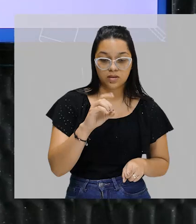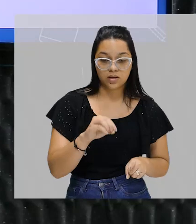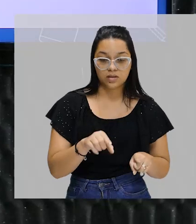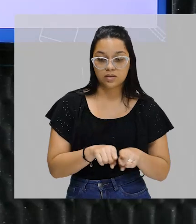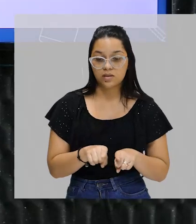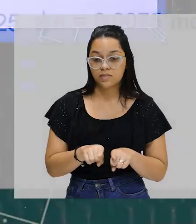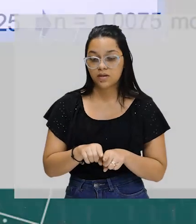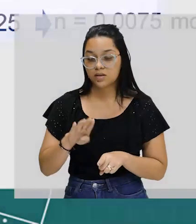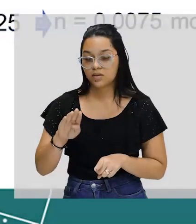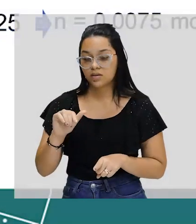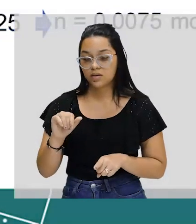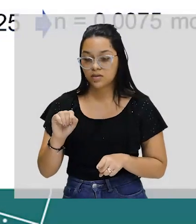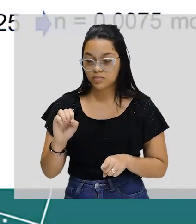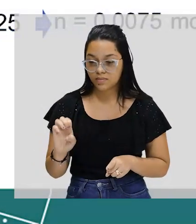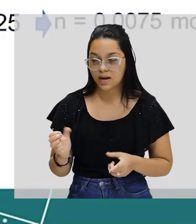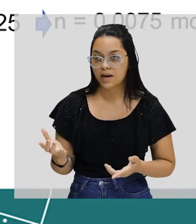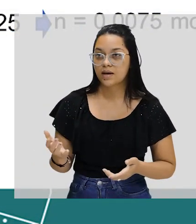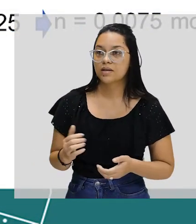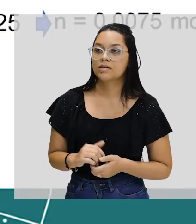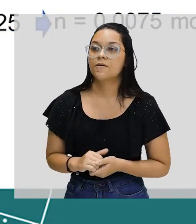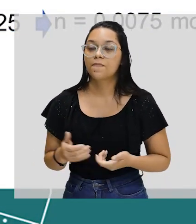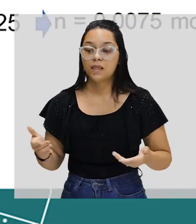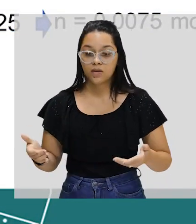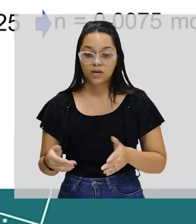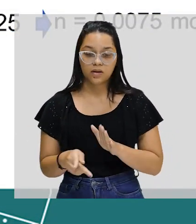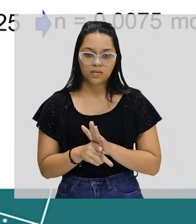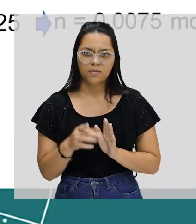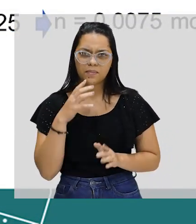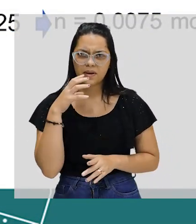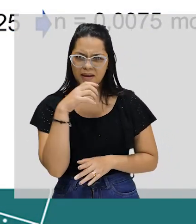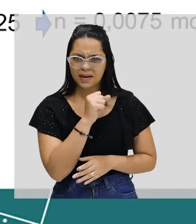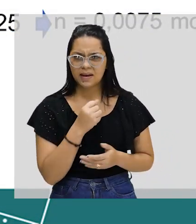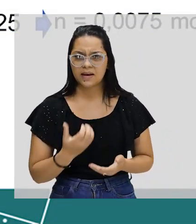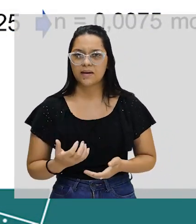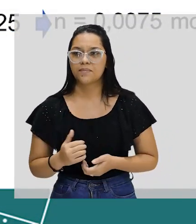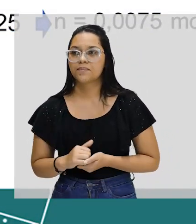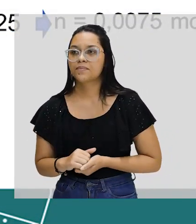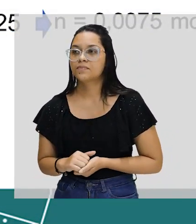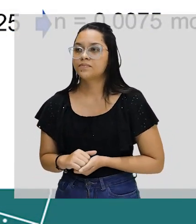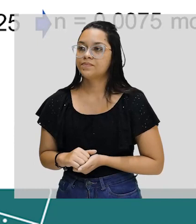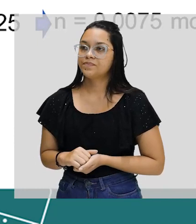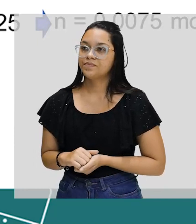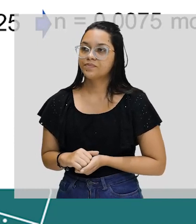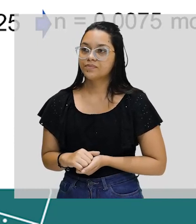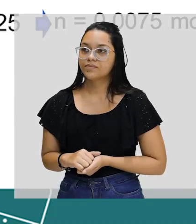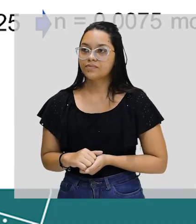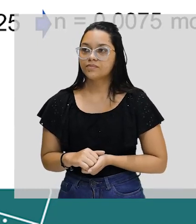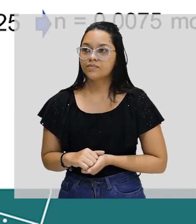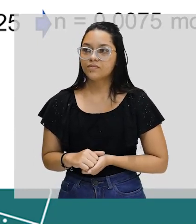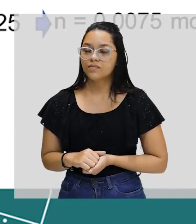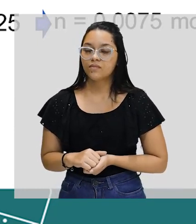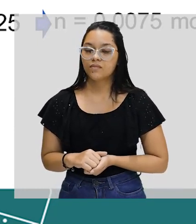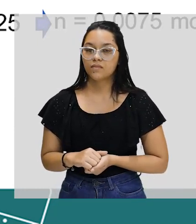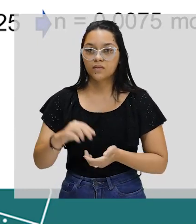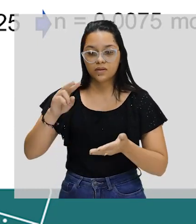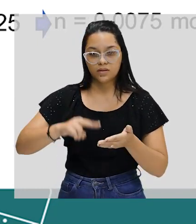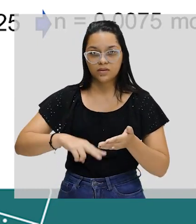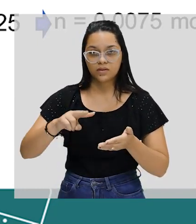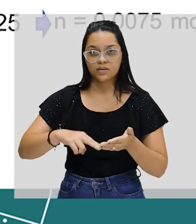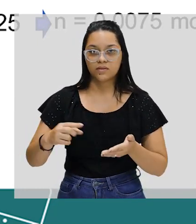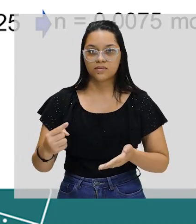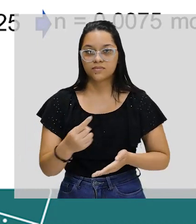de base, certo? Vamos para uma questão rapidinho, turminha. Olha só. O volume de uma solução